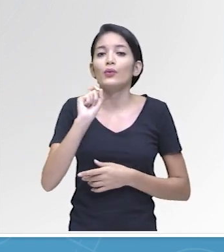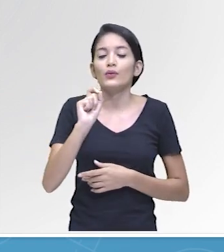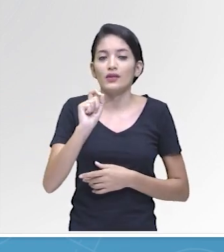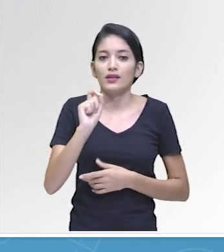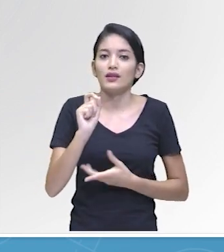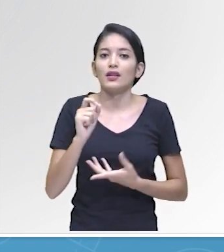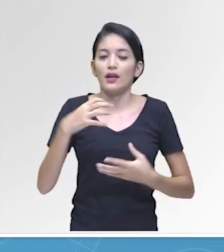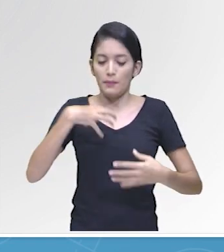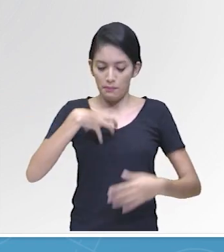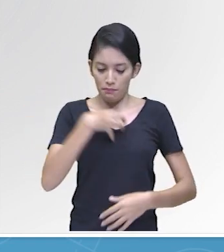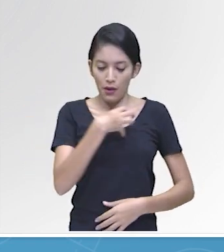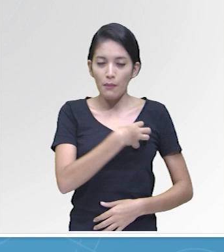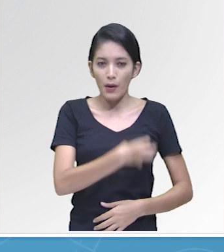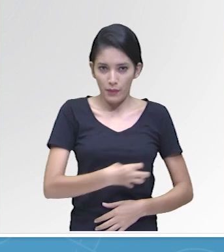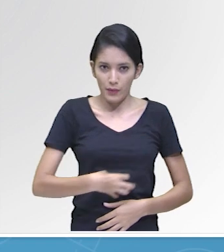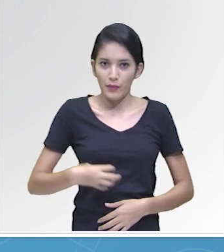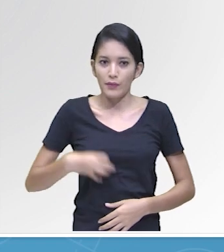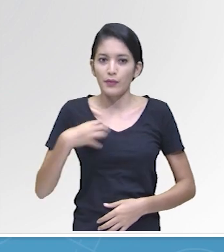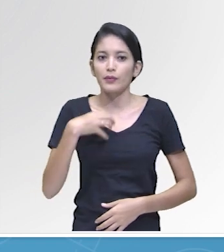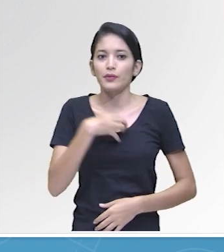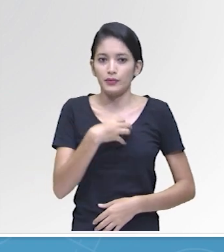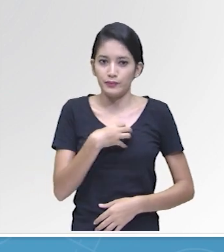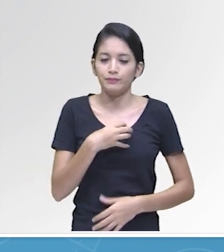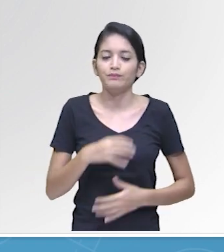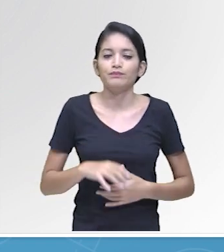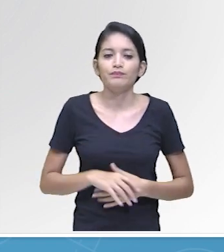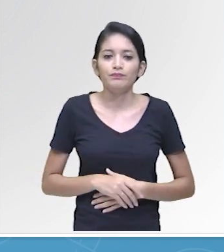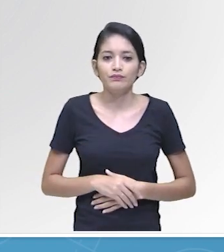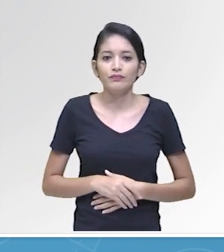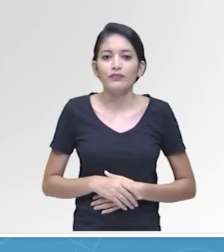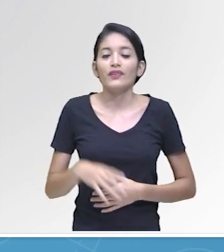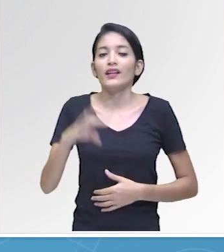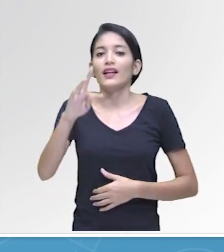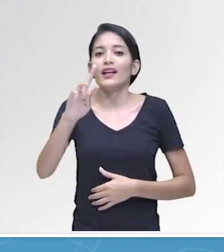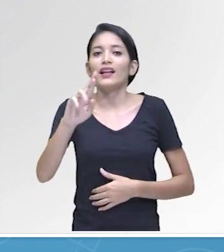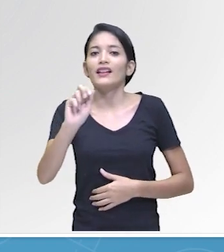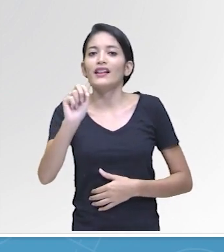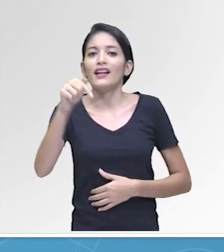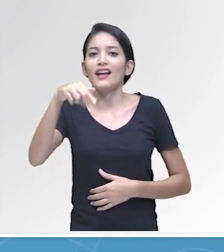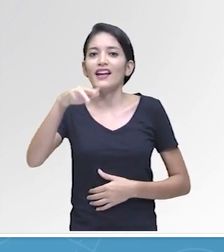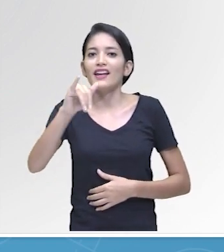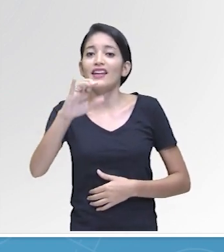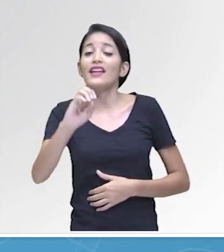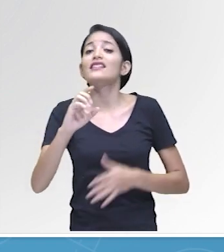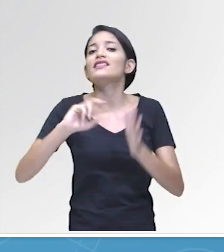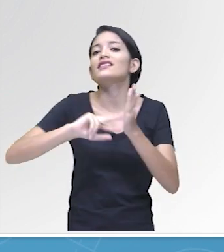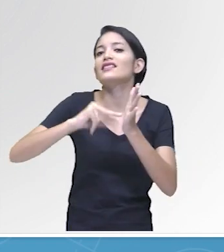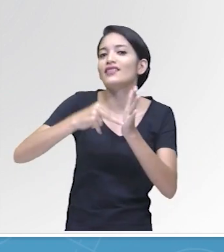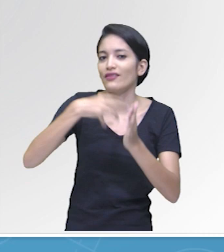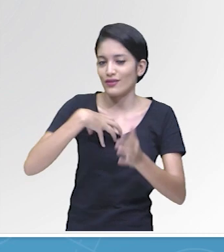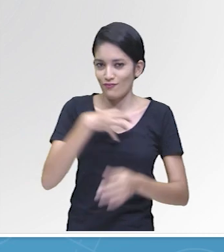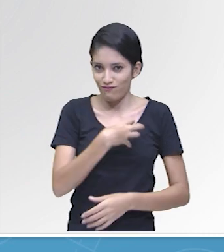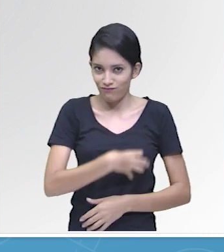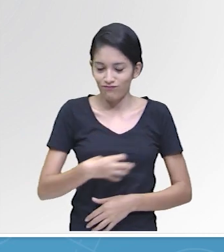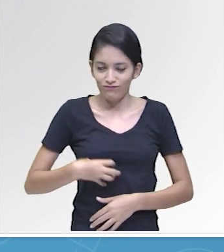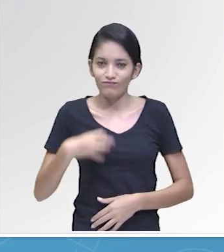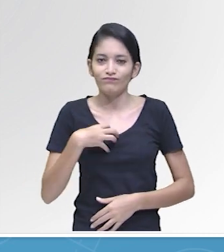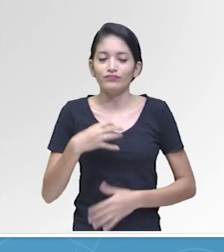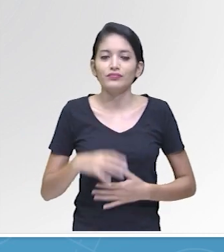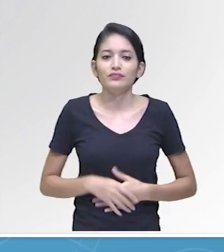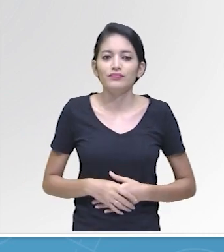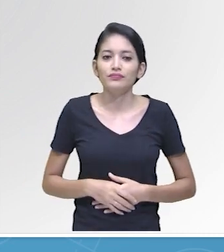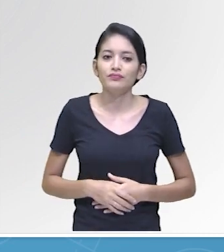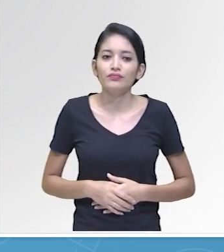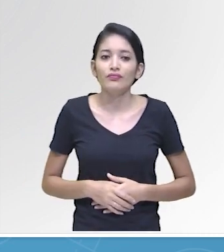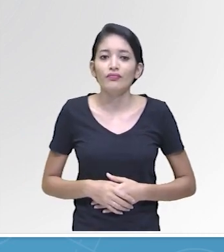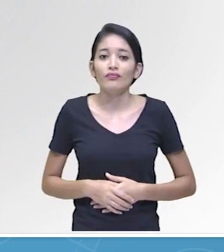um órgão. Então, a traqueia é um órgão. Muito bem. Aqui, a gente tem ao